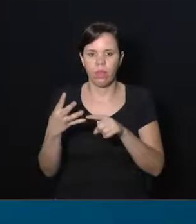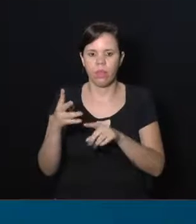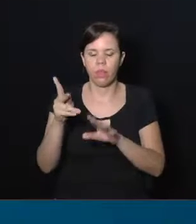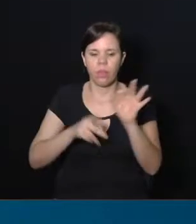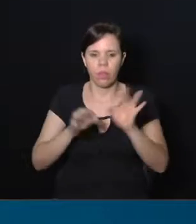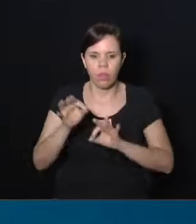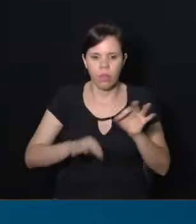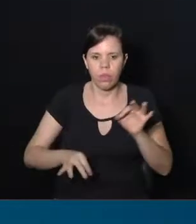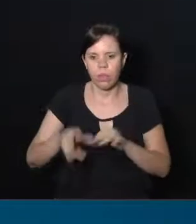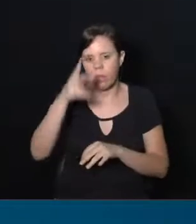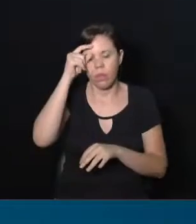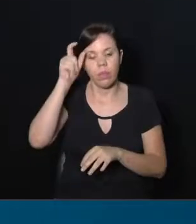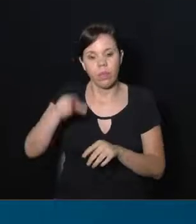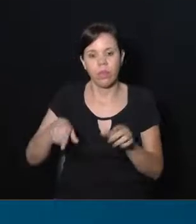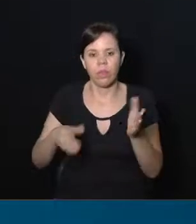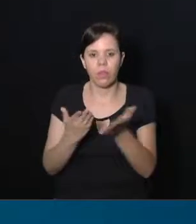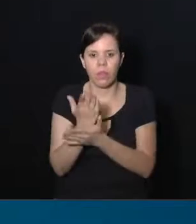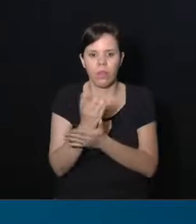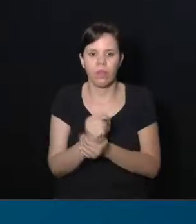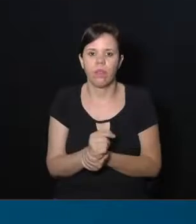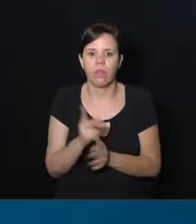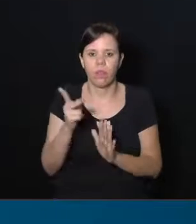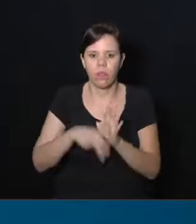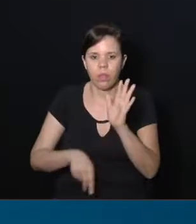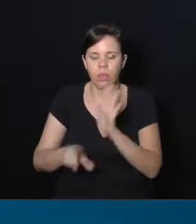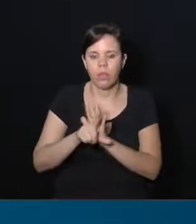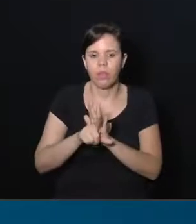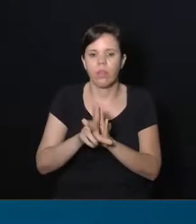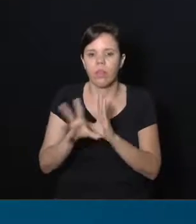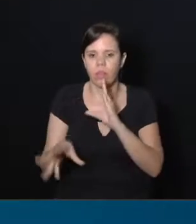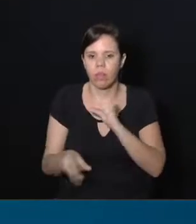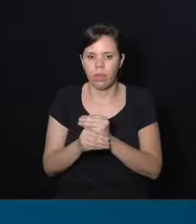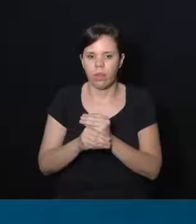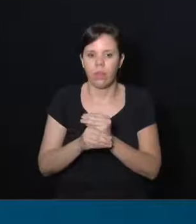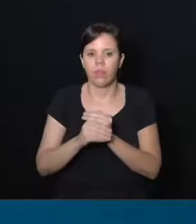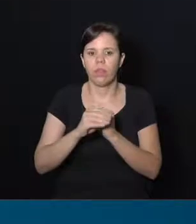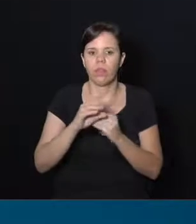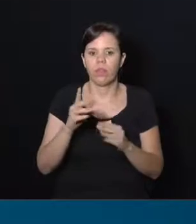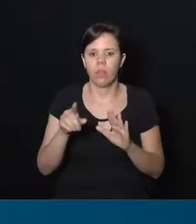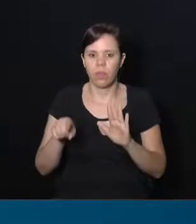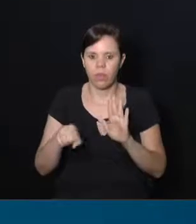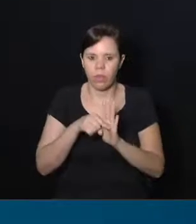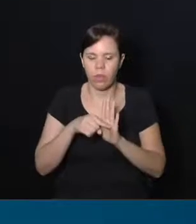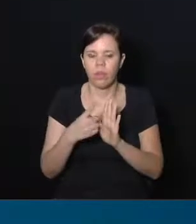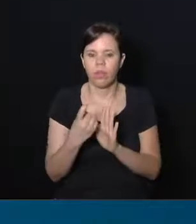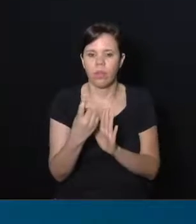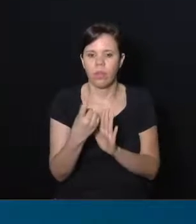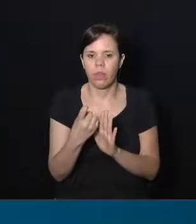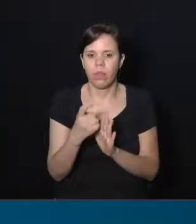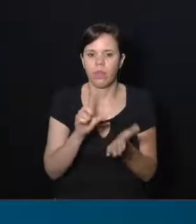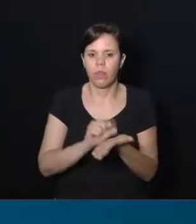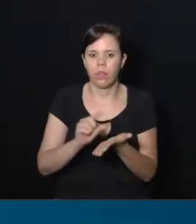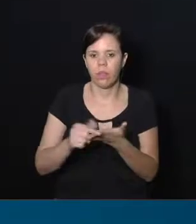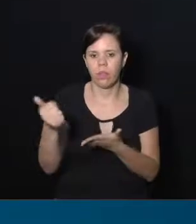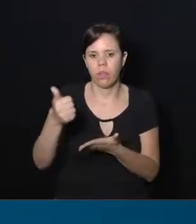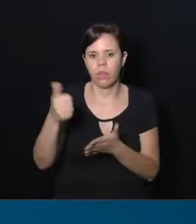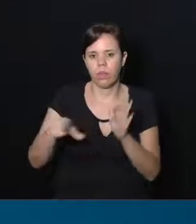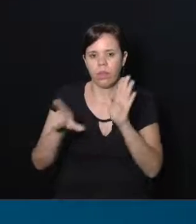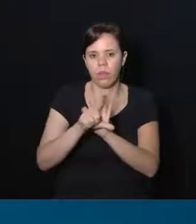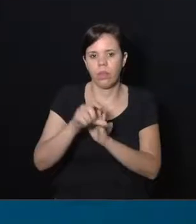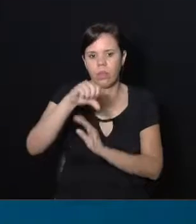prefeito que também foi aprovado. É o projeto de lei complementar que acrescenta parágrafo único ao artigo 1º da